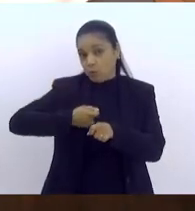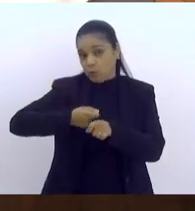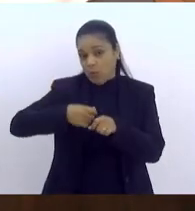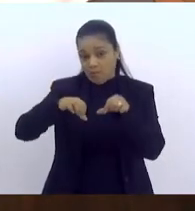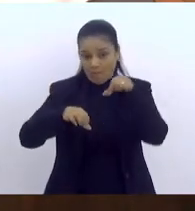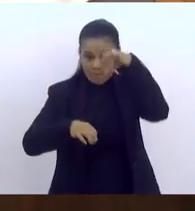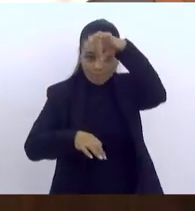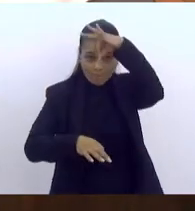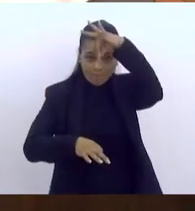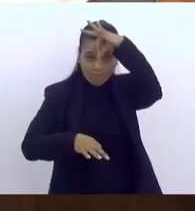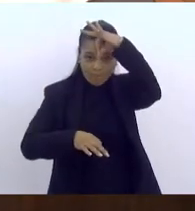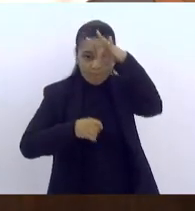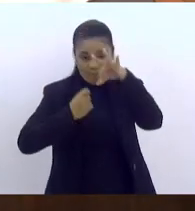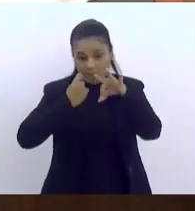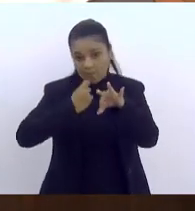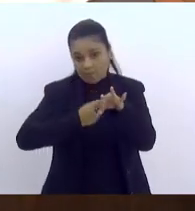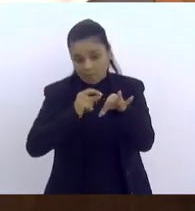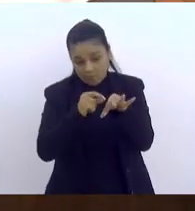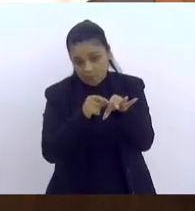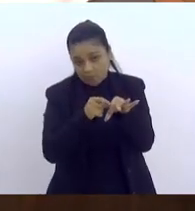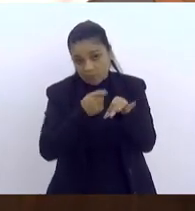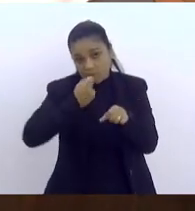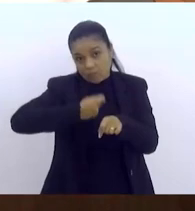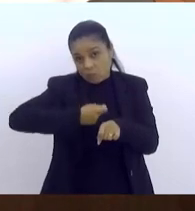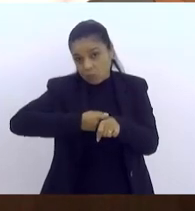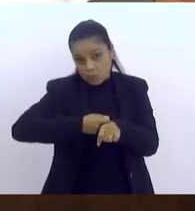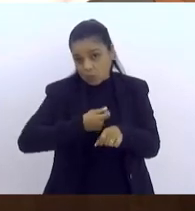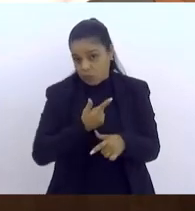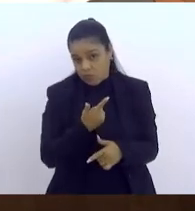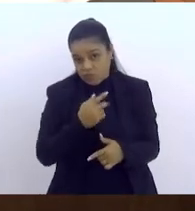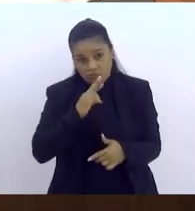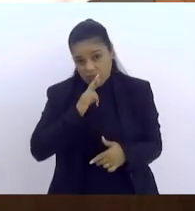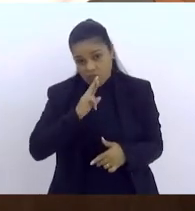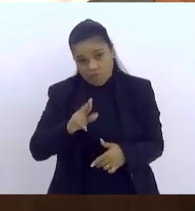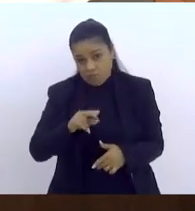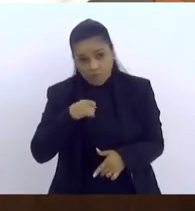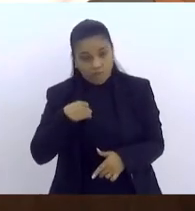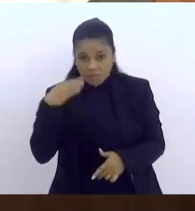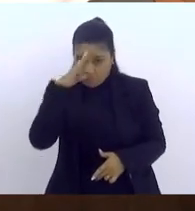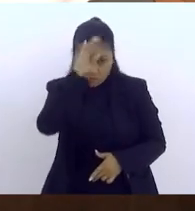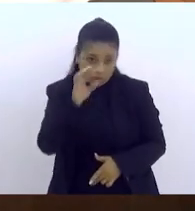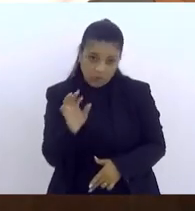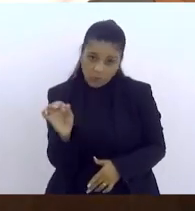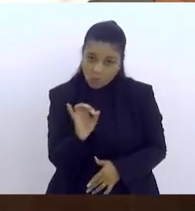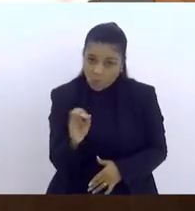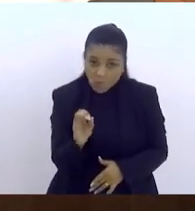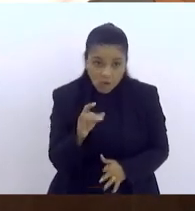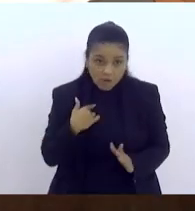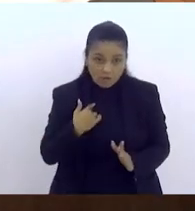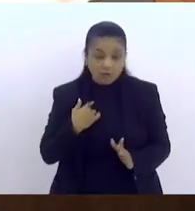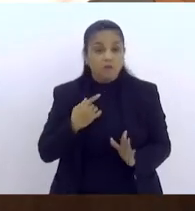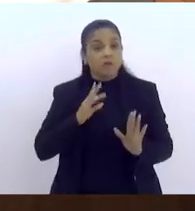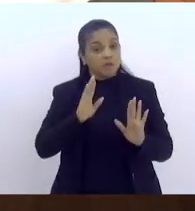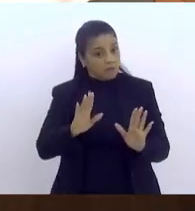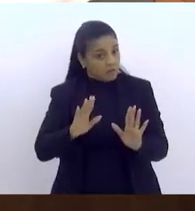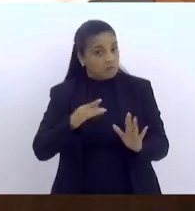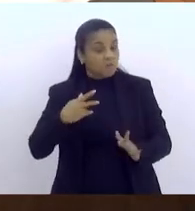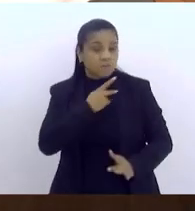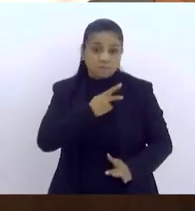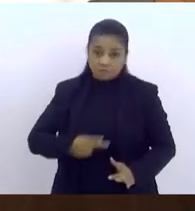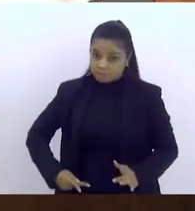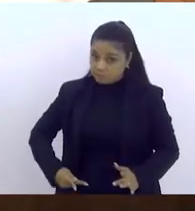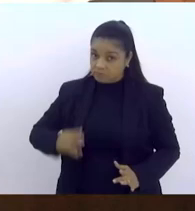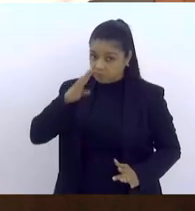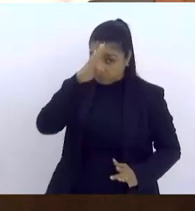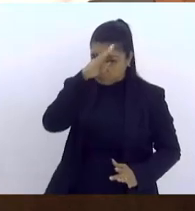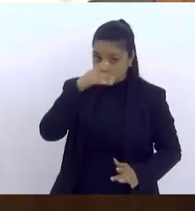Agora, fica claro aqui, já que falaram o nome do presidente Bolsonaro, o presidente Bolsonaro falou durante todo o tempo,